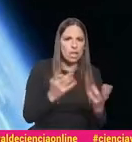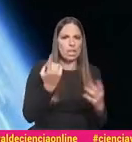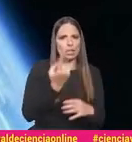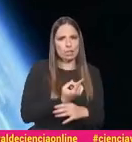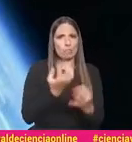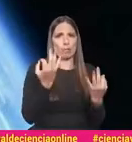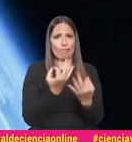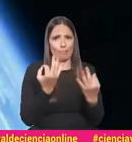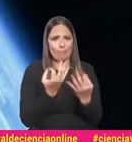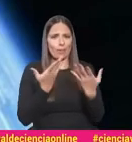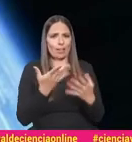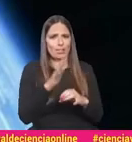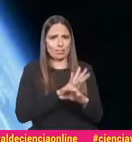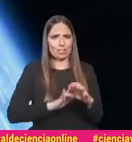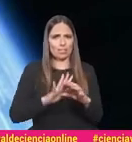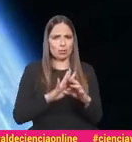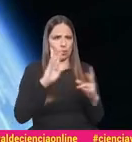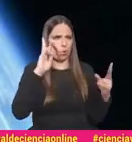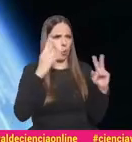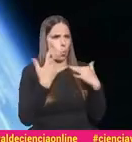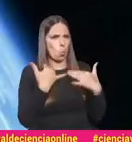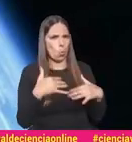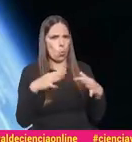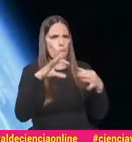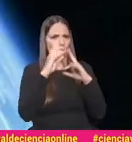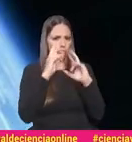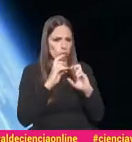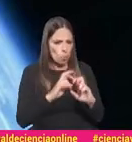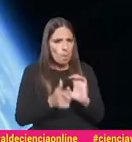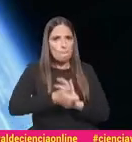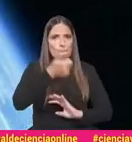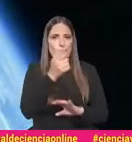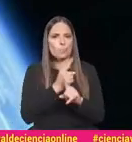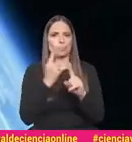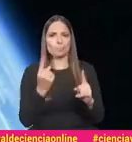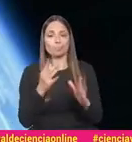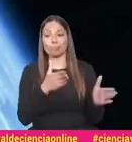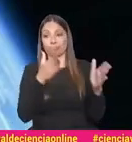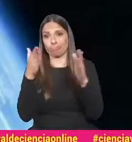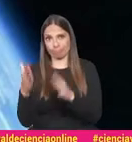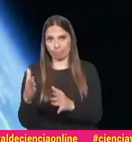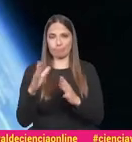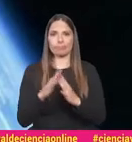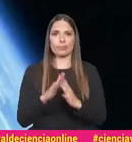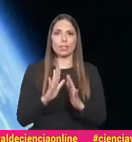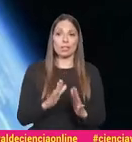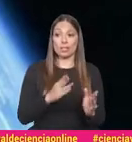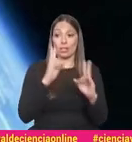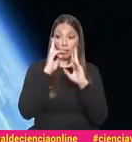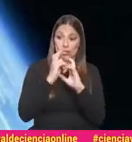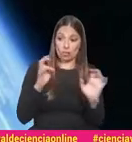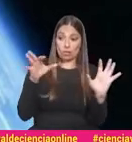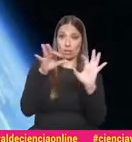de facto, neste momento, uma grande perspectiva de boas descobertas. Porquê? Por um lado, e as descobertas